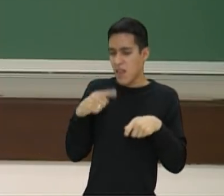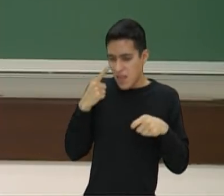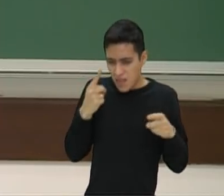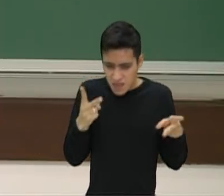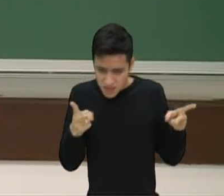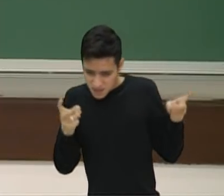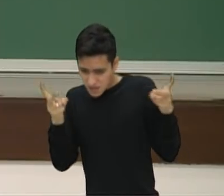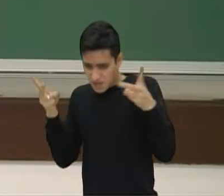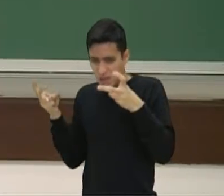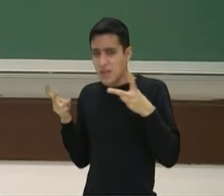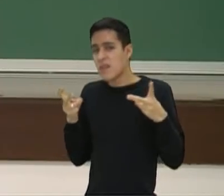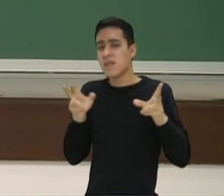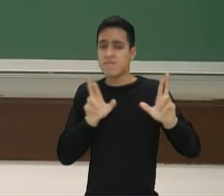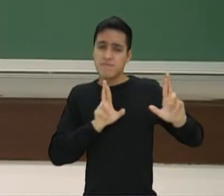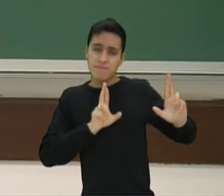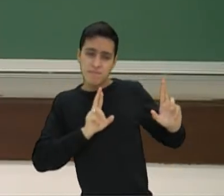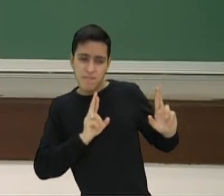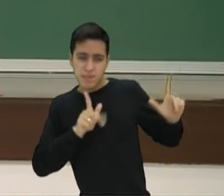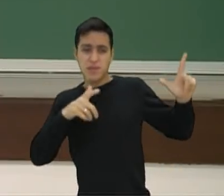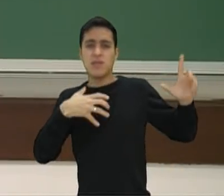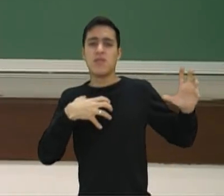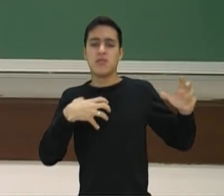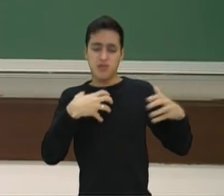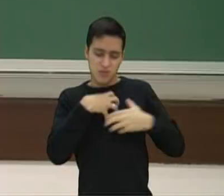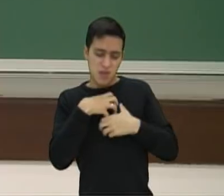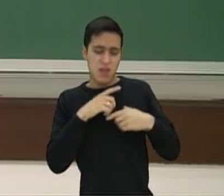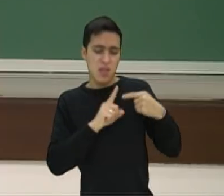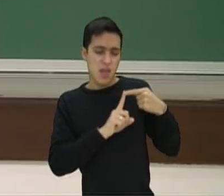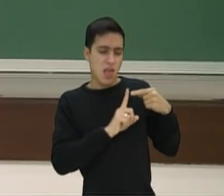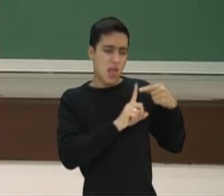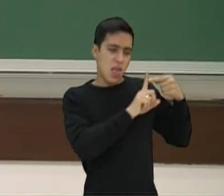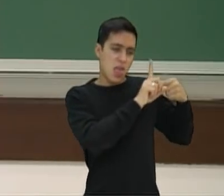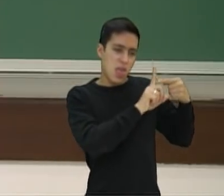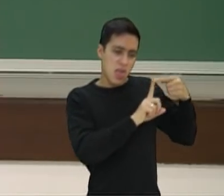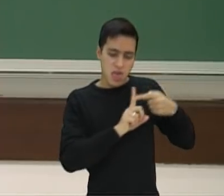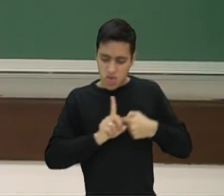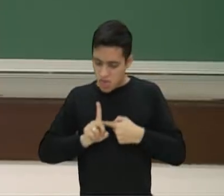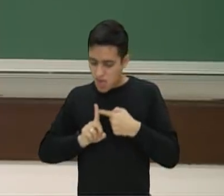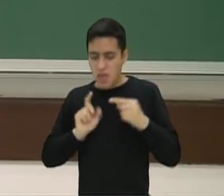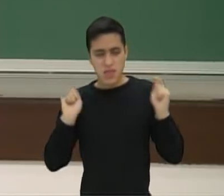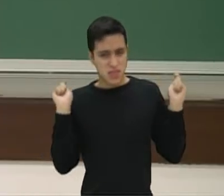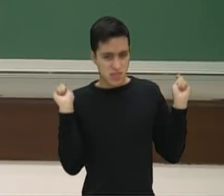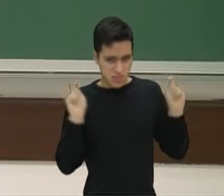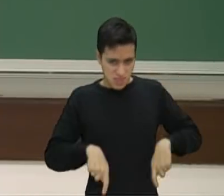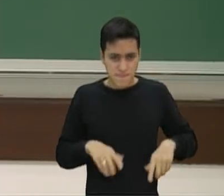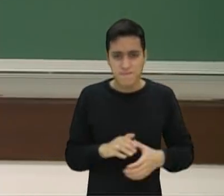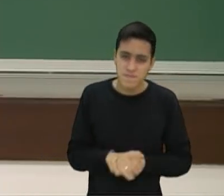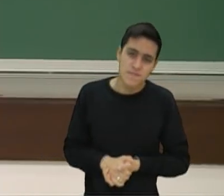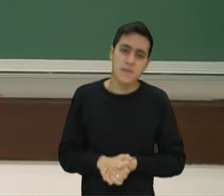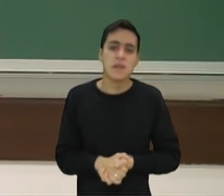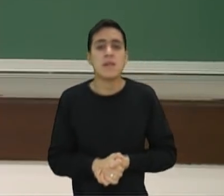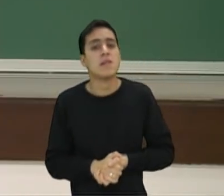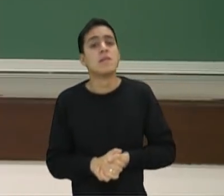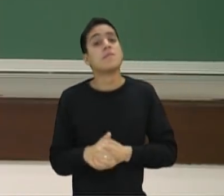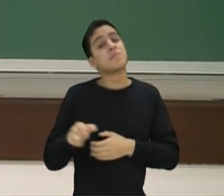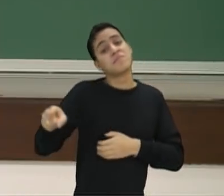perceber essa diferença de temperatura e essas ilhas de calor. Se você for